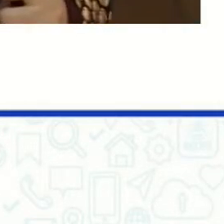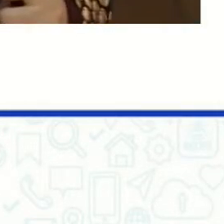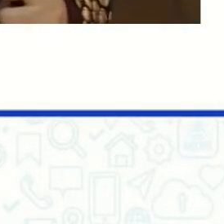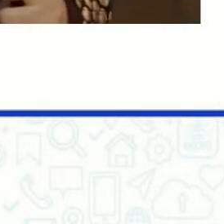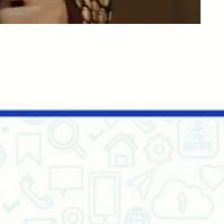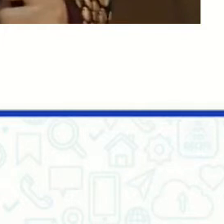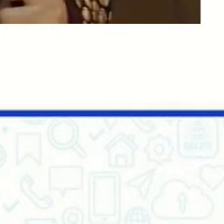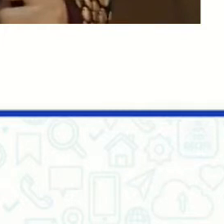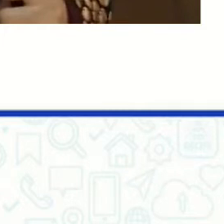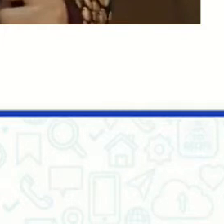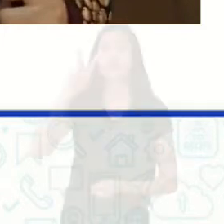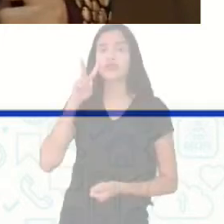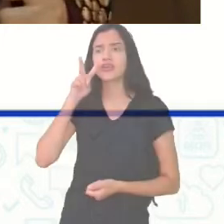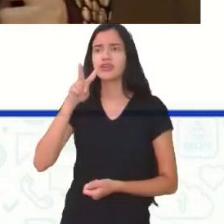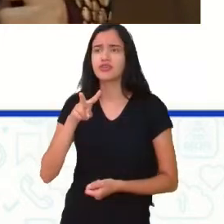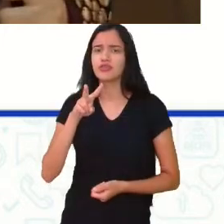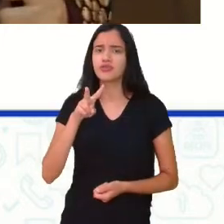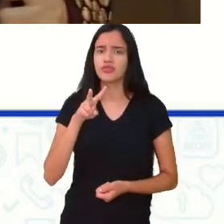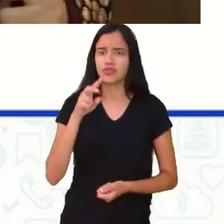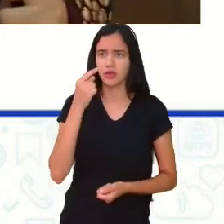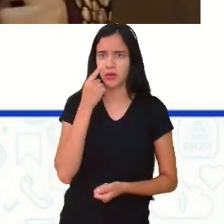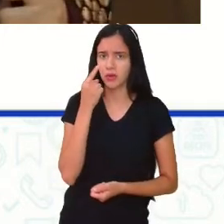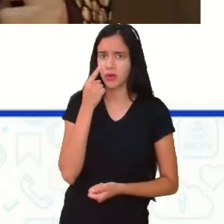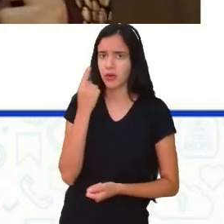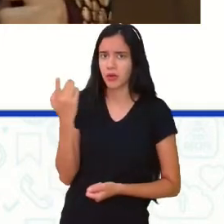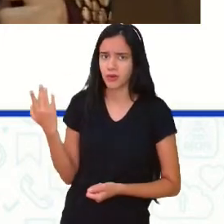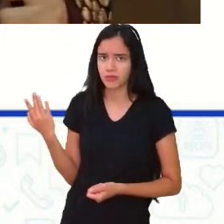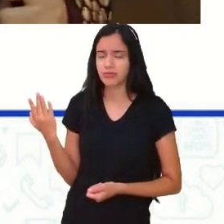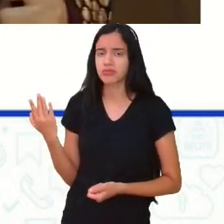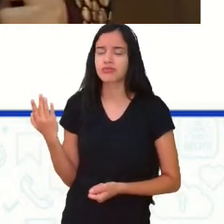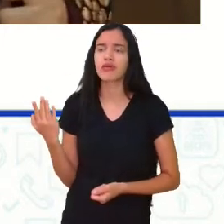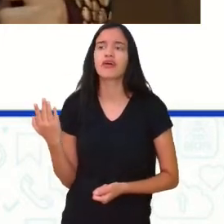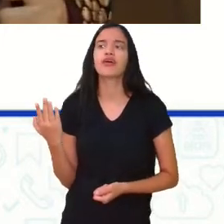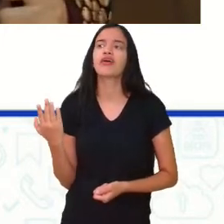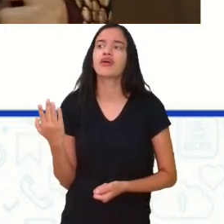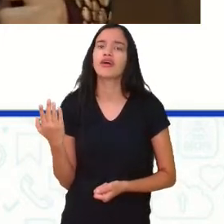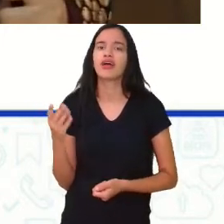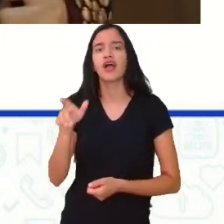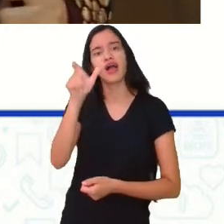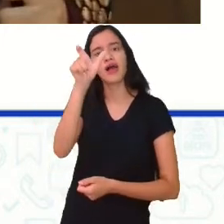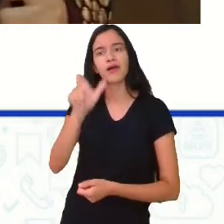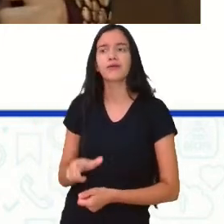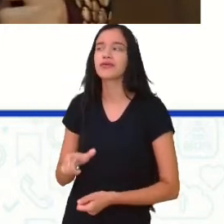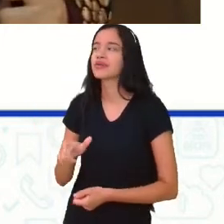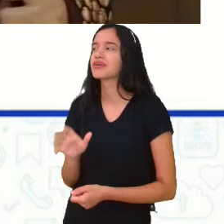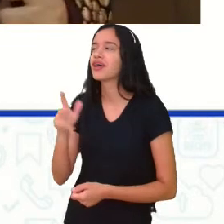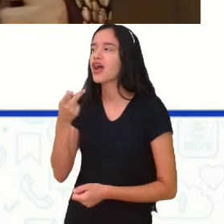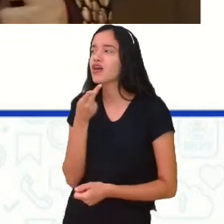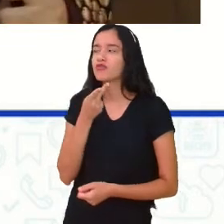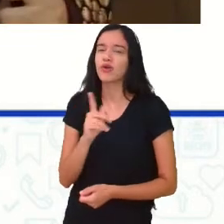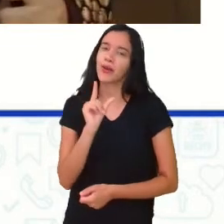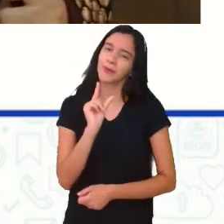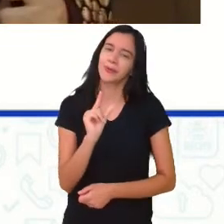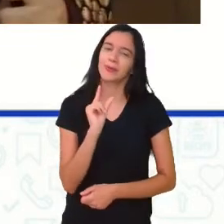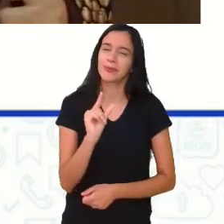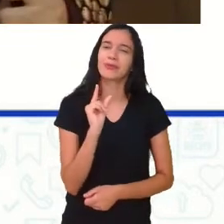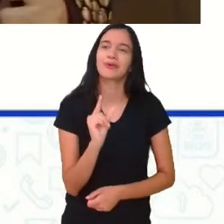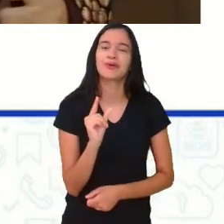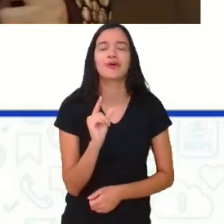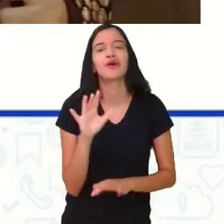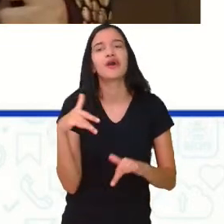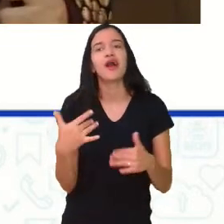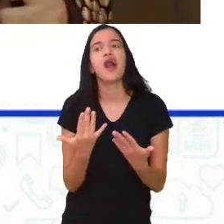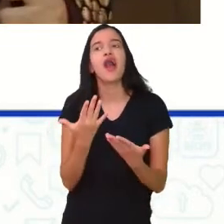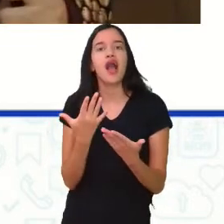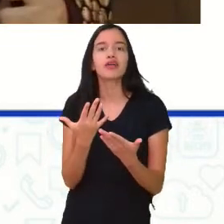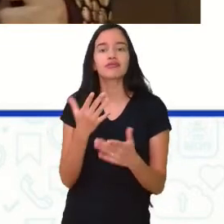Aí vocês viram a figura do bufão. Isso. Né? Bem interessante. Fala um pouquinho, Gine, que tu é boa disso. Gente, a figura